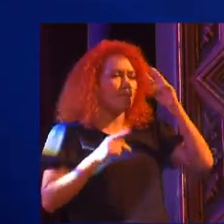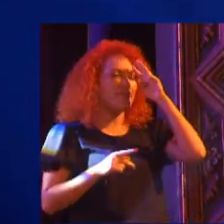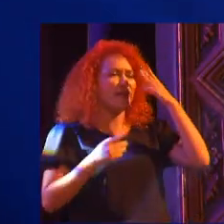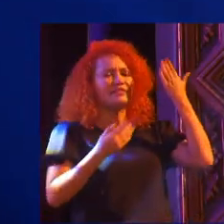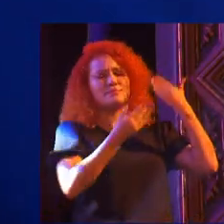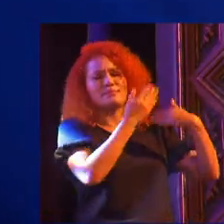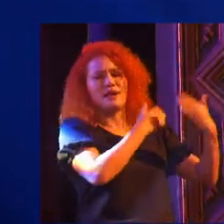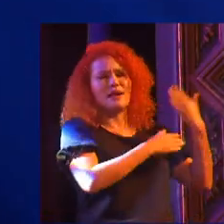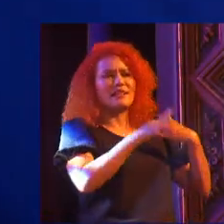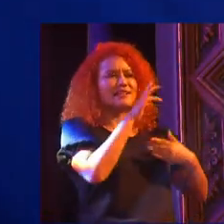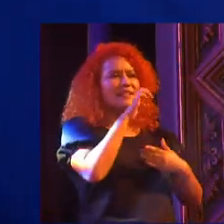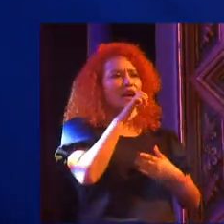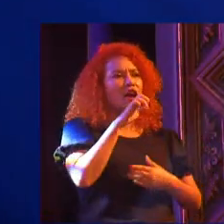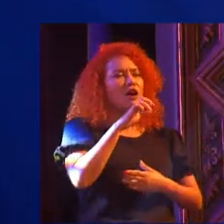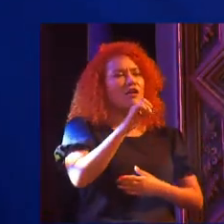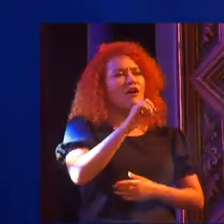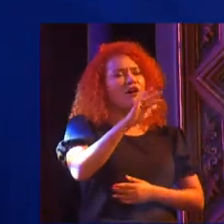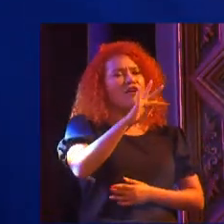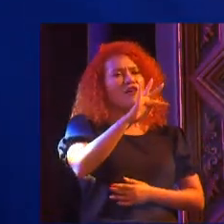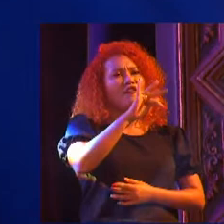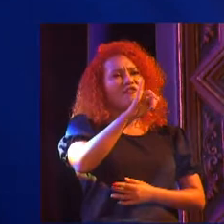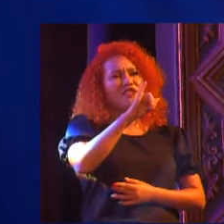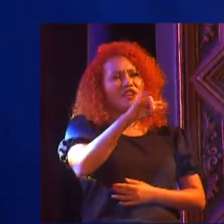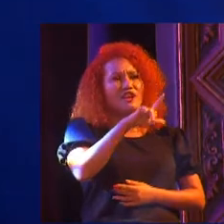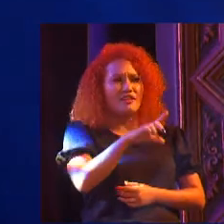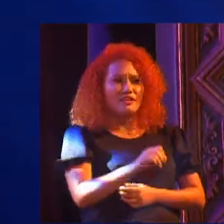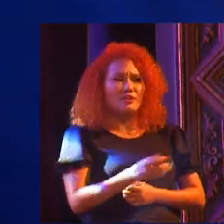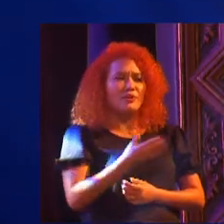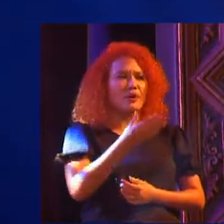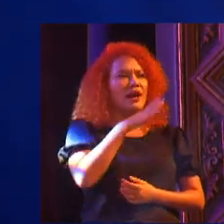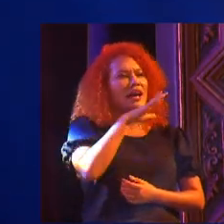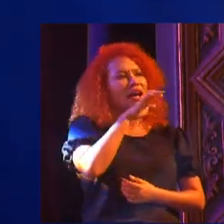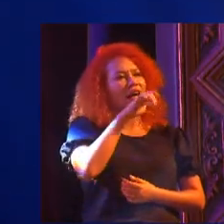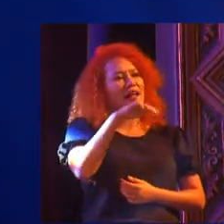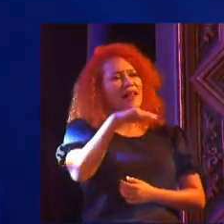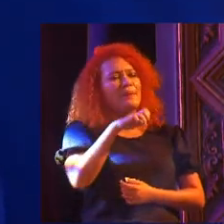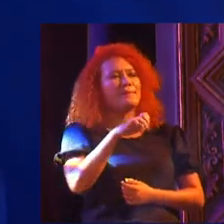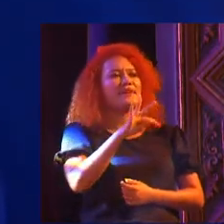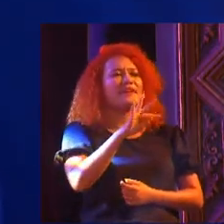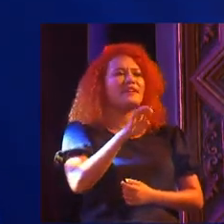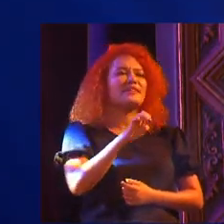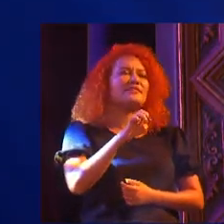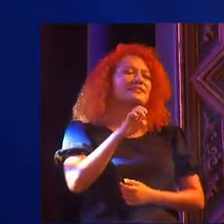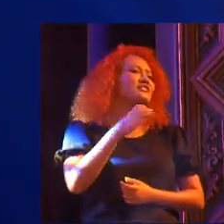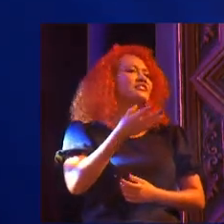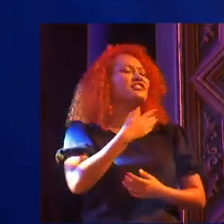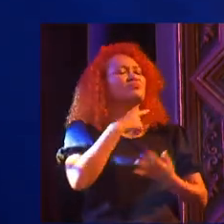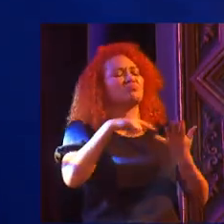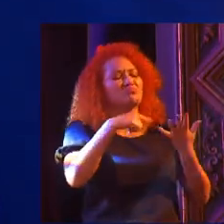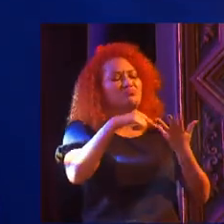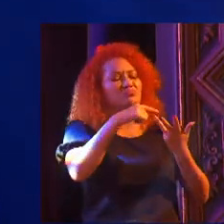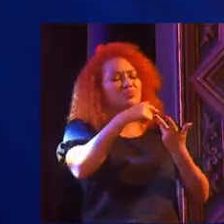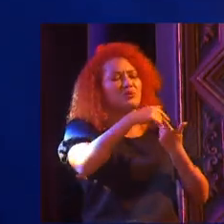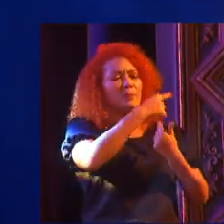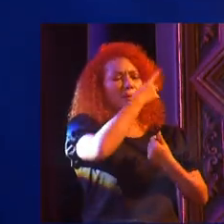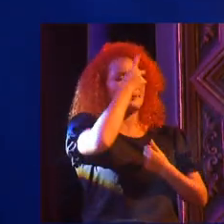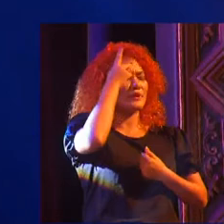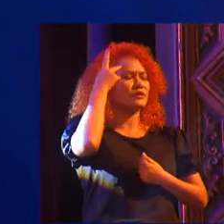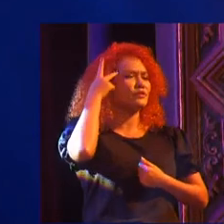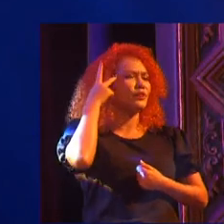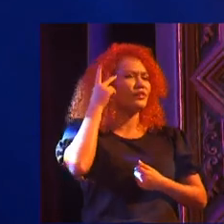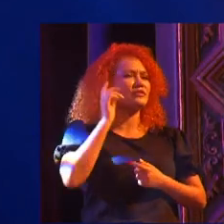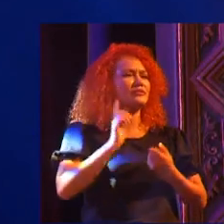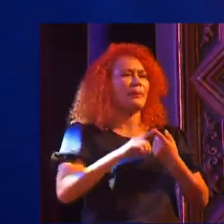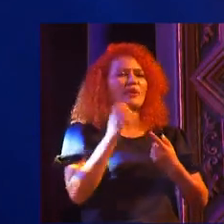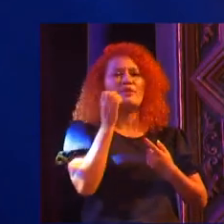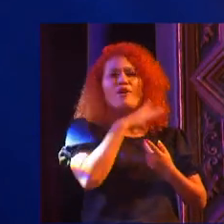passado, Teófilo de Magalhães, Clemente Ferreira, Tó Teixeira, Altino Pimenta, Valdemar Henrique e os mais modernos,